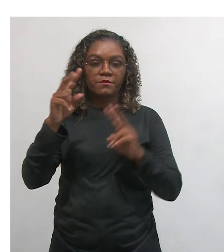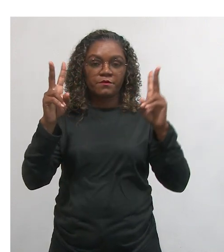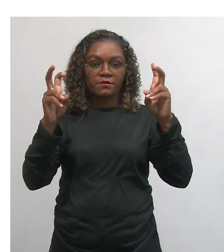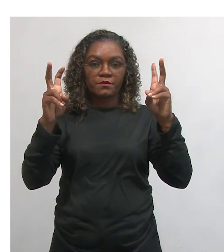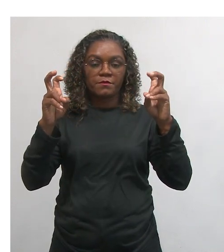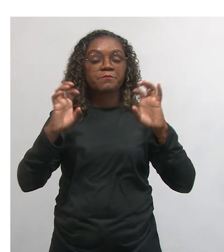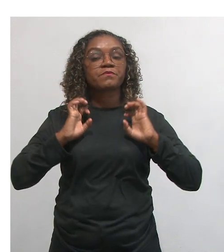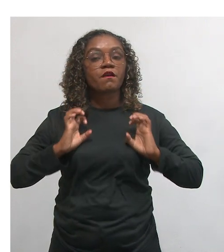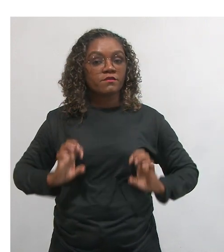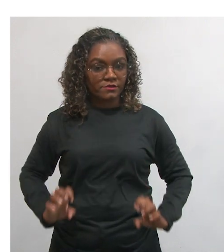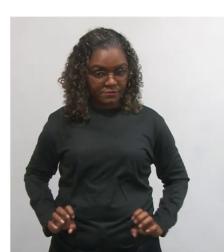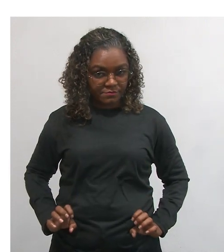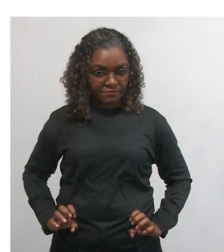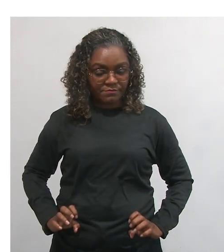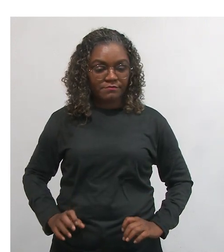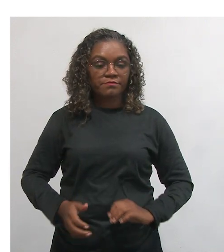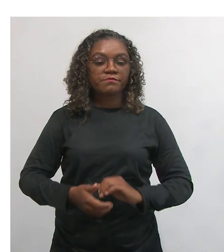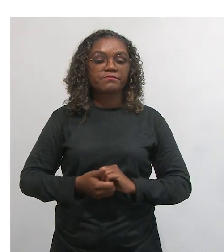o elemento da ética.